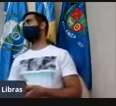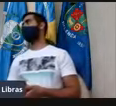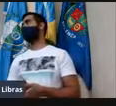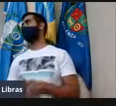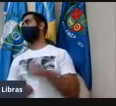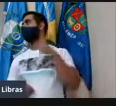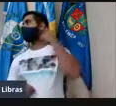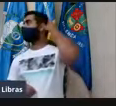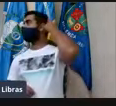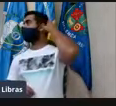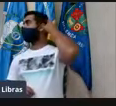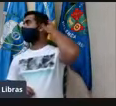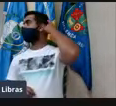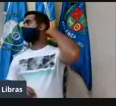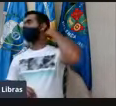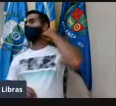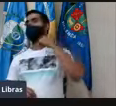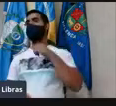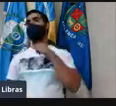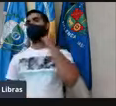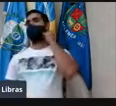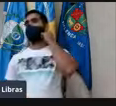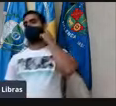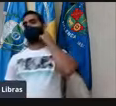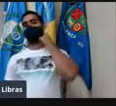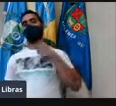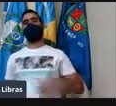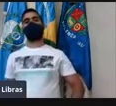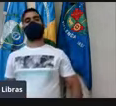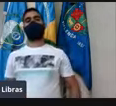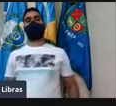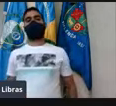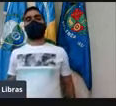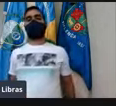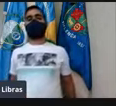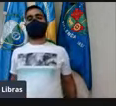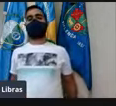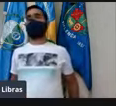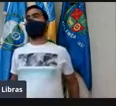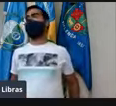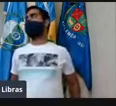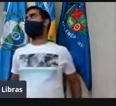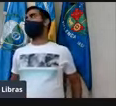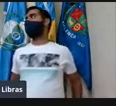ausentar, vereador David Nogueira, vereadora Fabiana entrou de licença